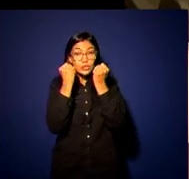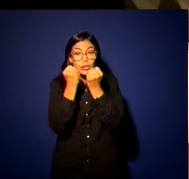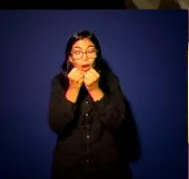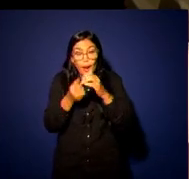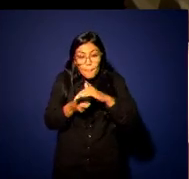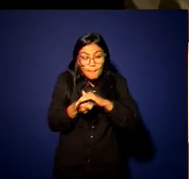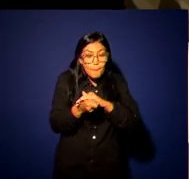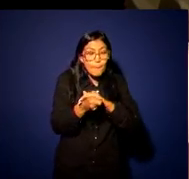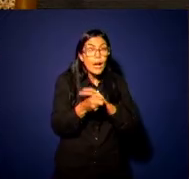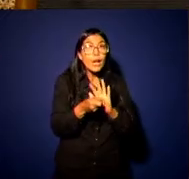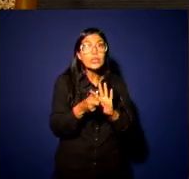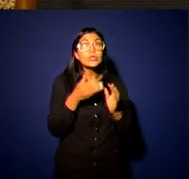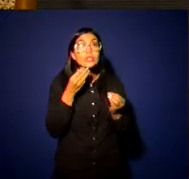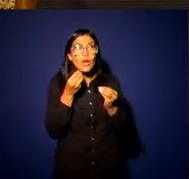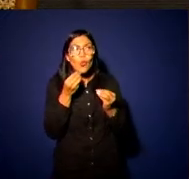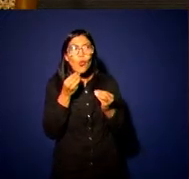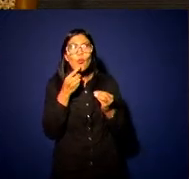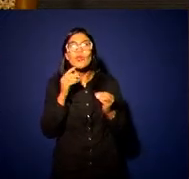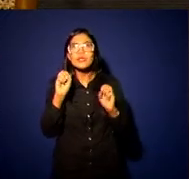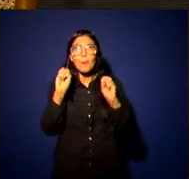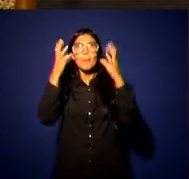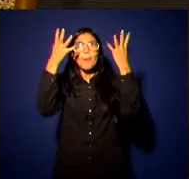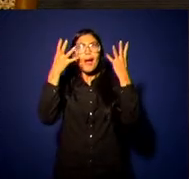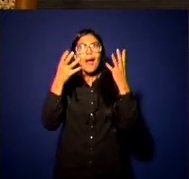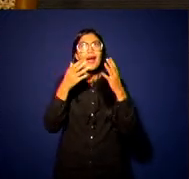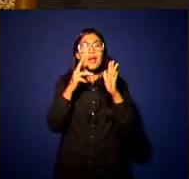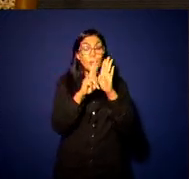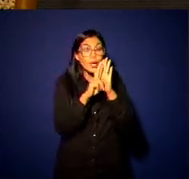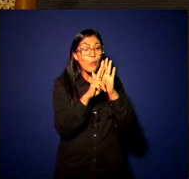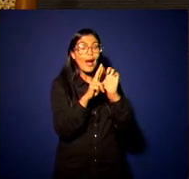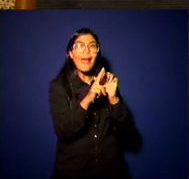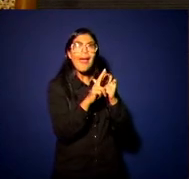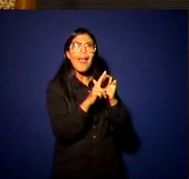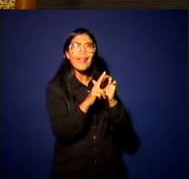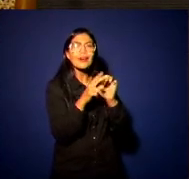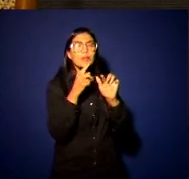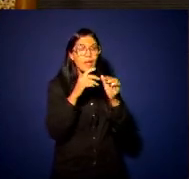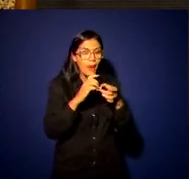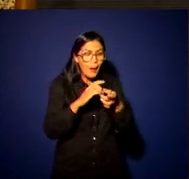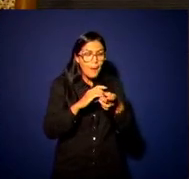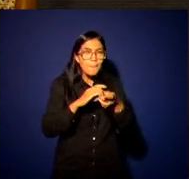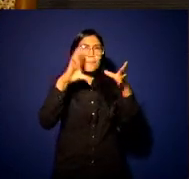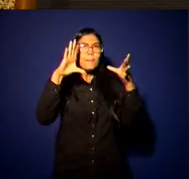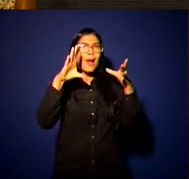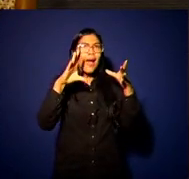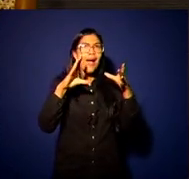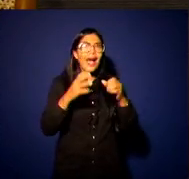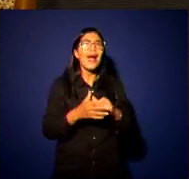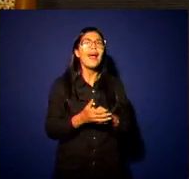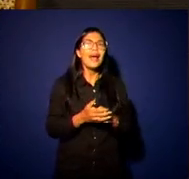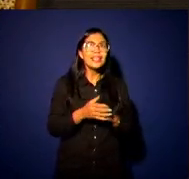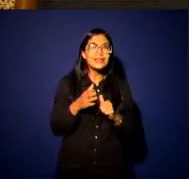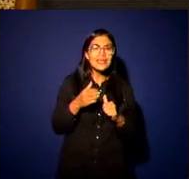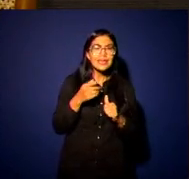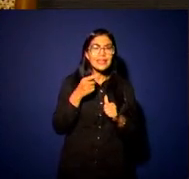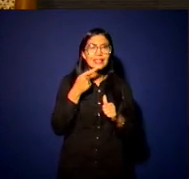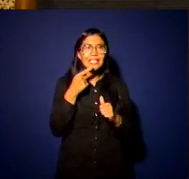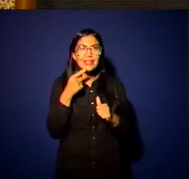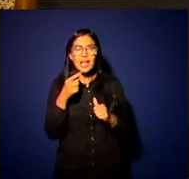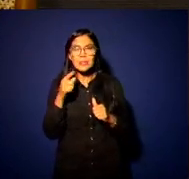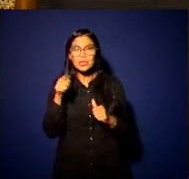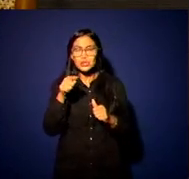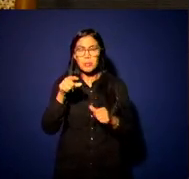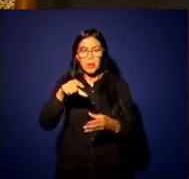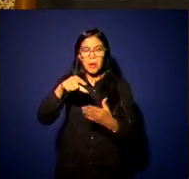uma regra que vai ser muito festejada porque é uma regra que promove a liberdade é uma regra que acaba com a exclusividade